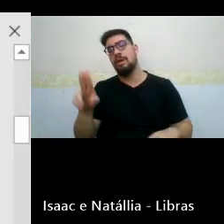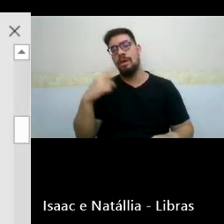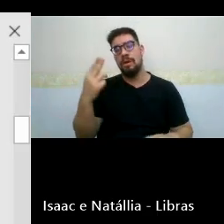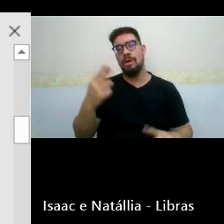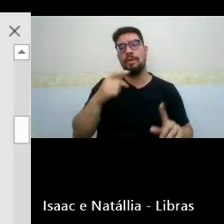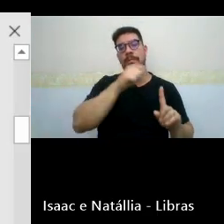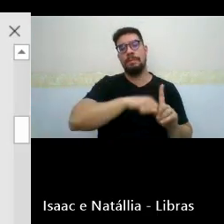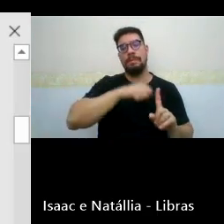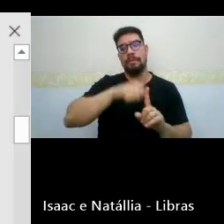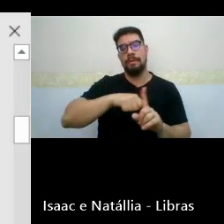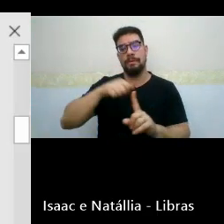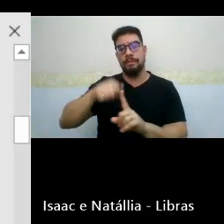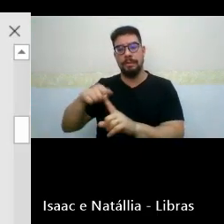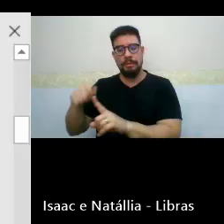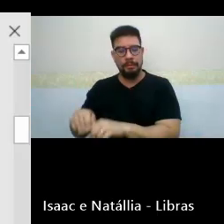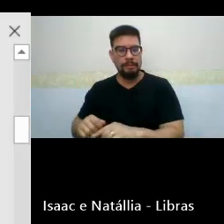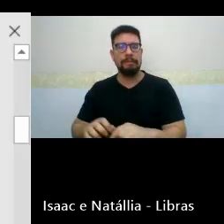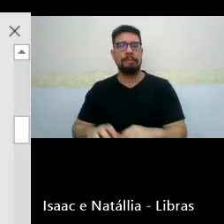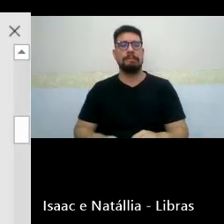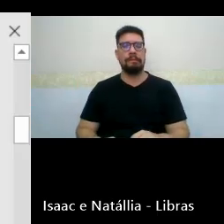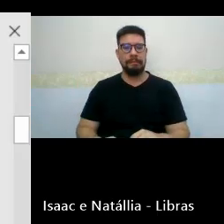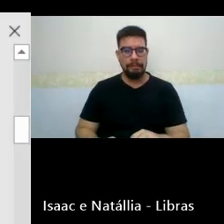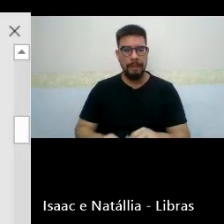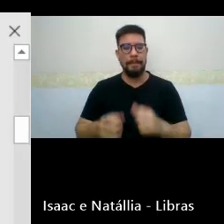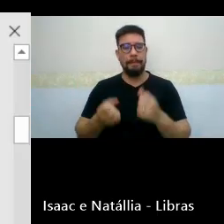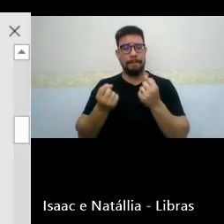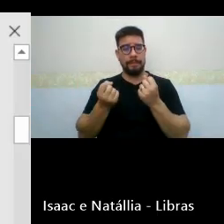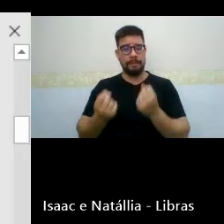pesada. E a gente consegue